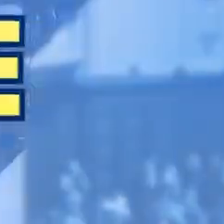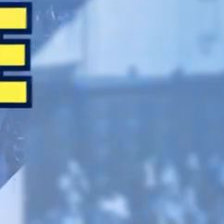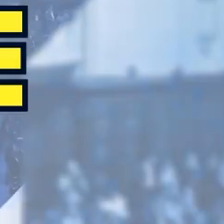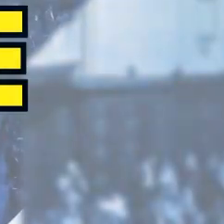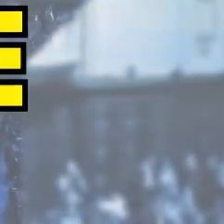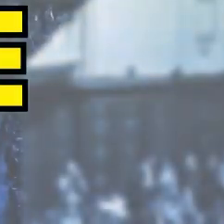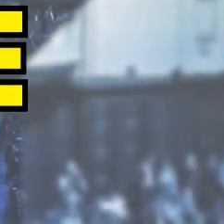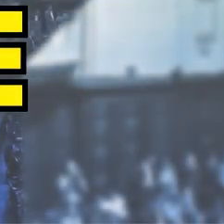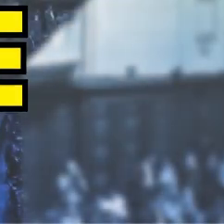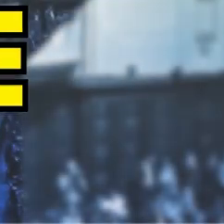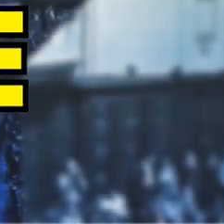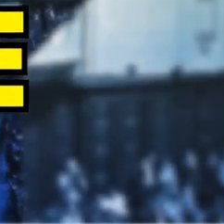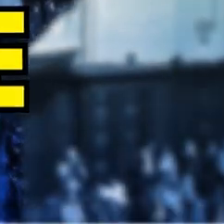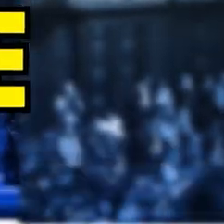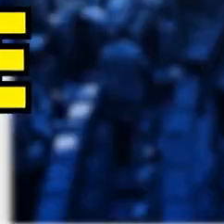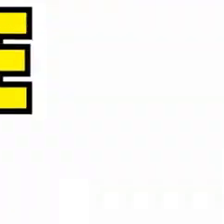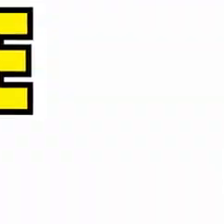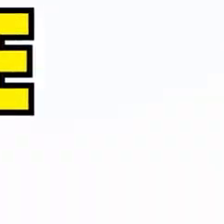Tchau,